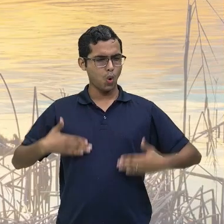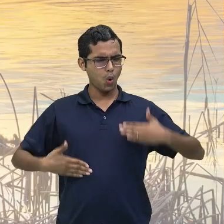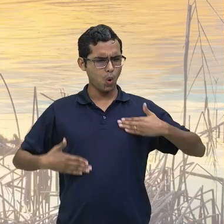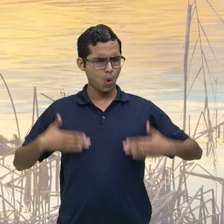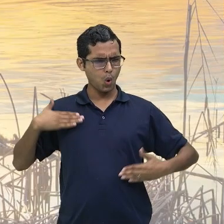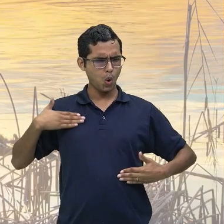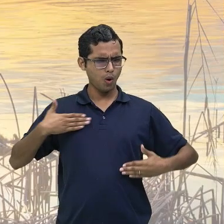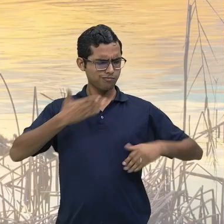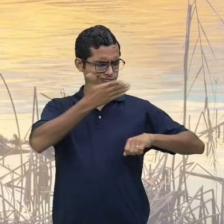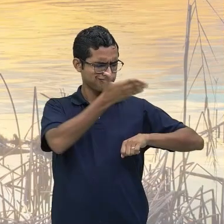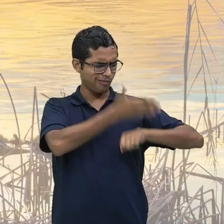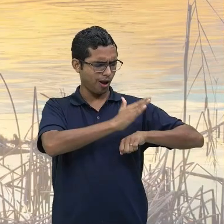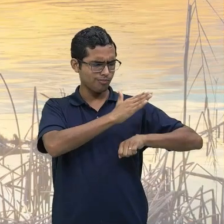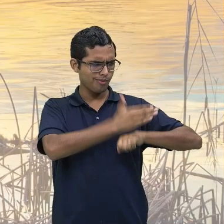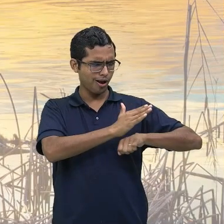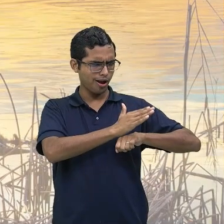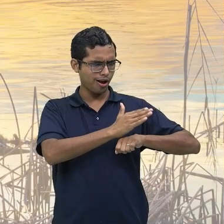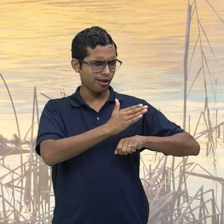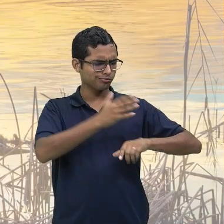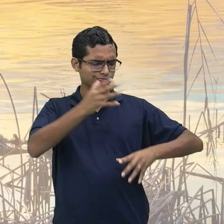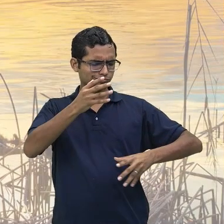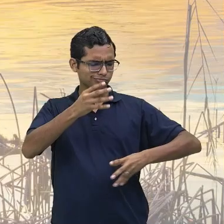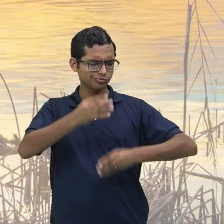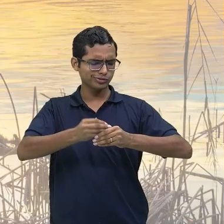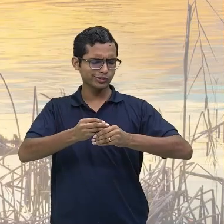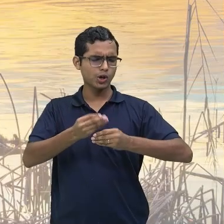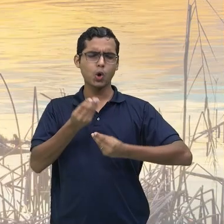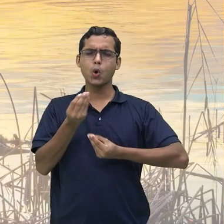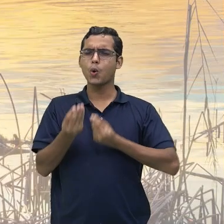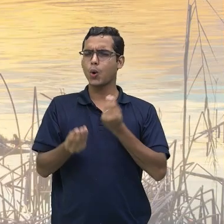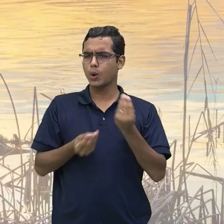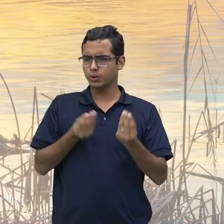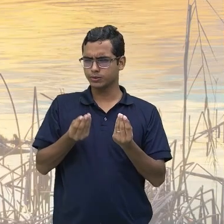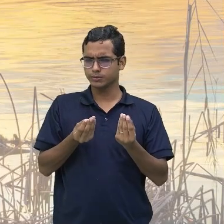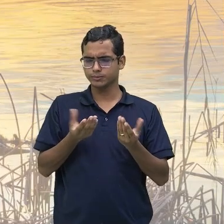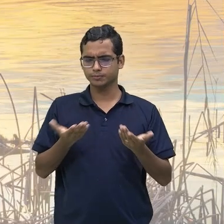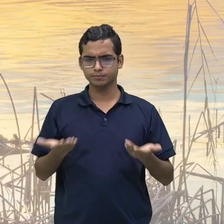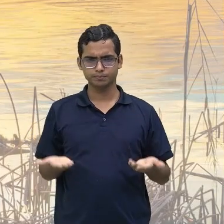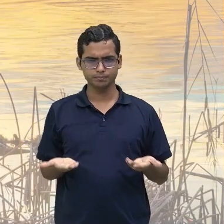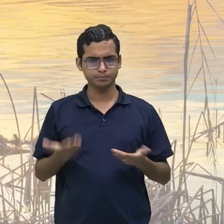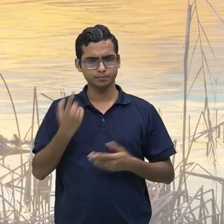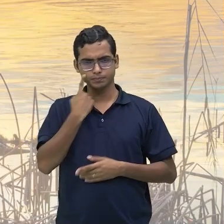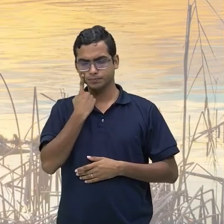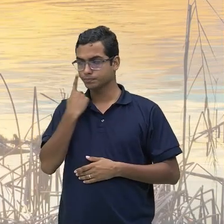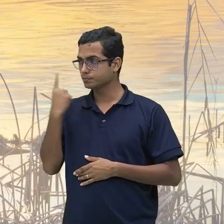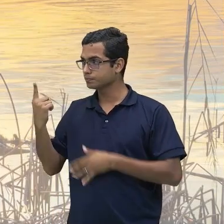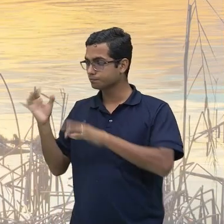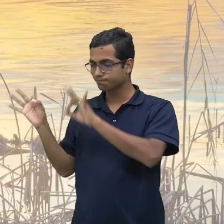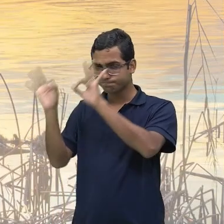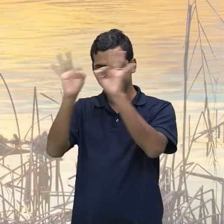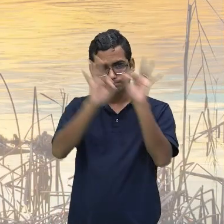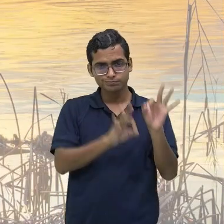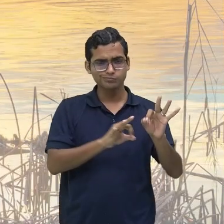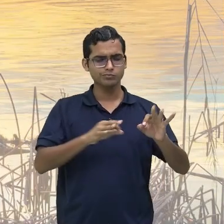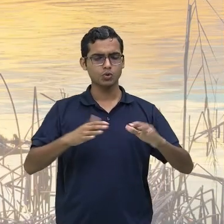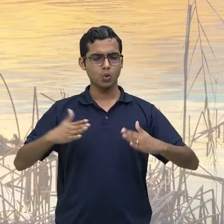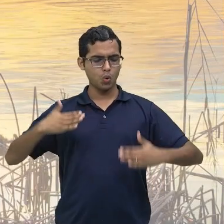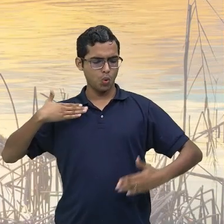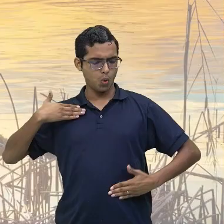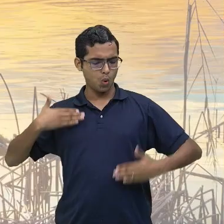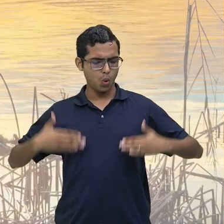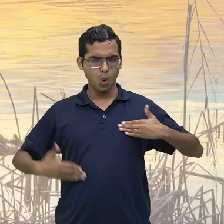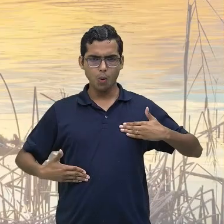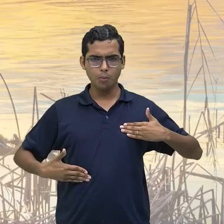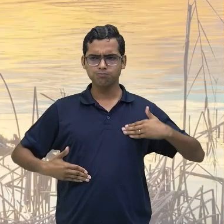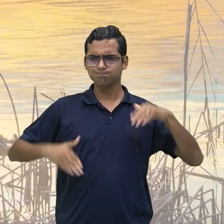isso. Mas como elas vão conseguir colaborar? Veja só. Quando a gente fala desse movimentar o corpo, é uma